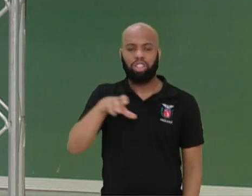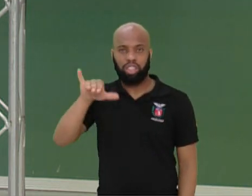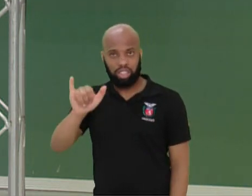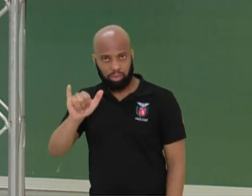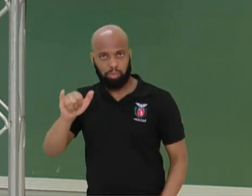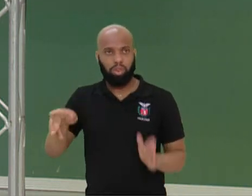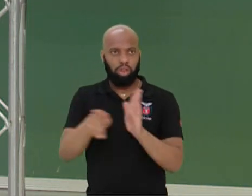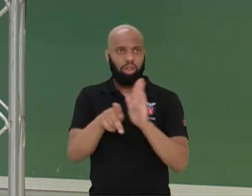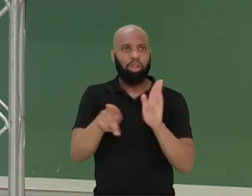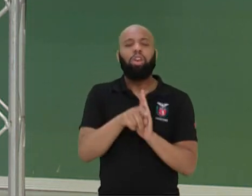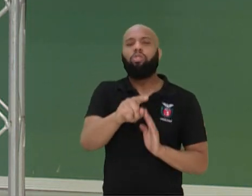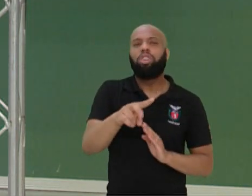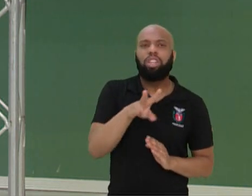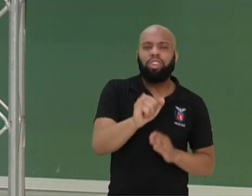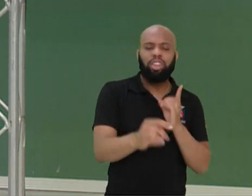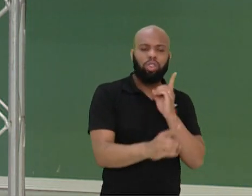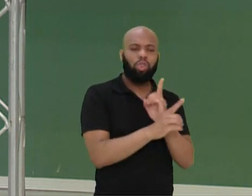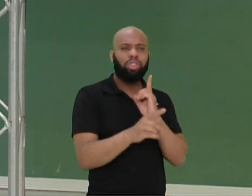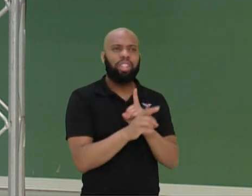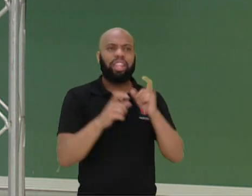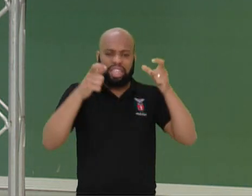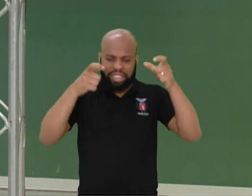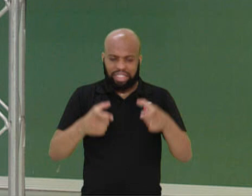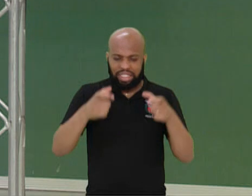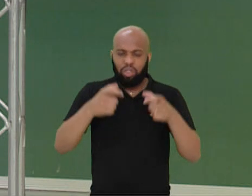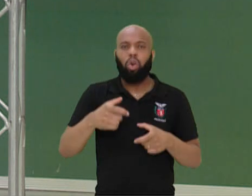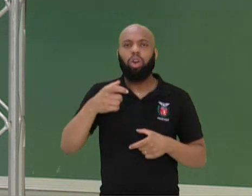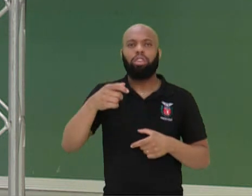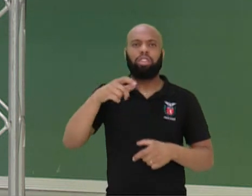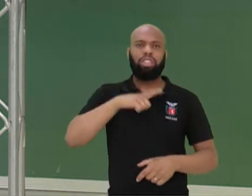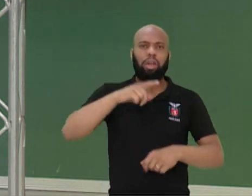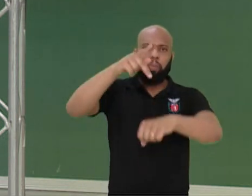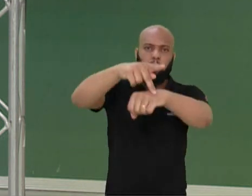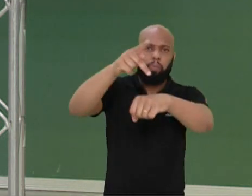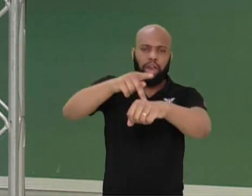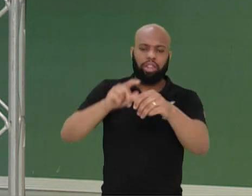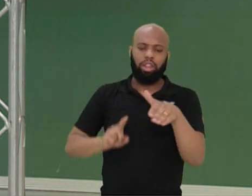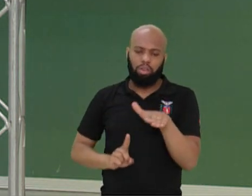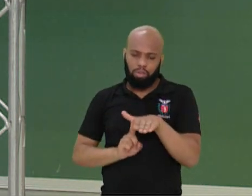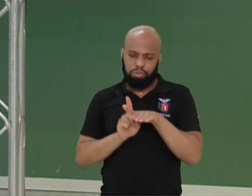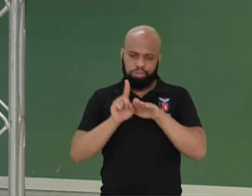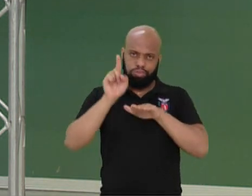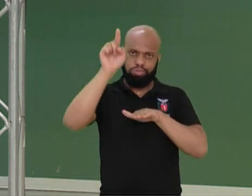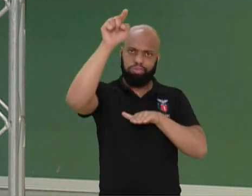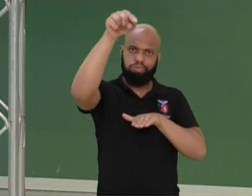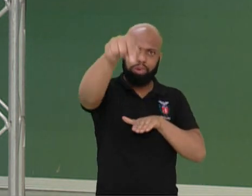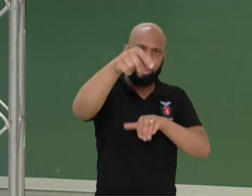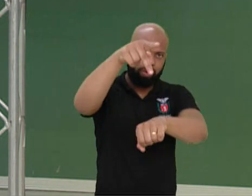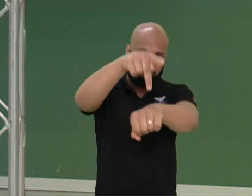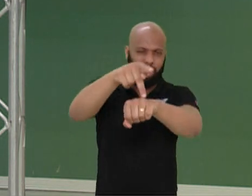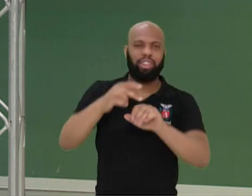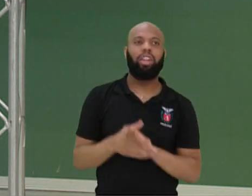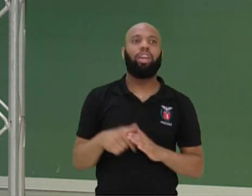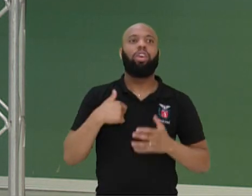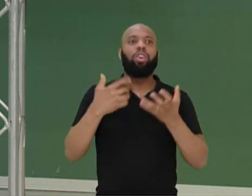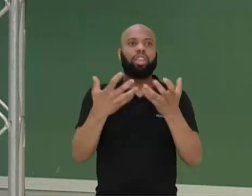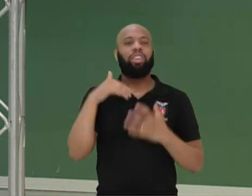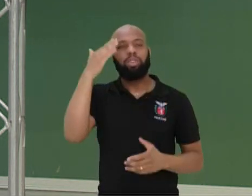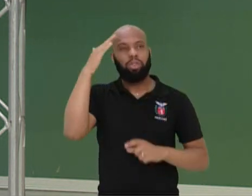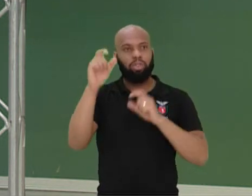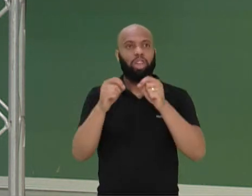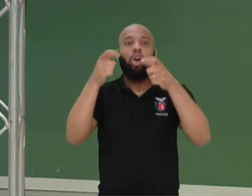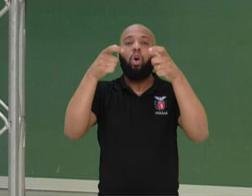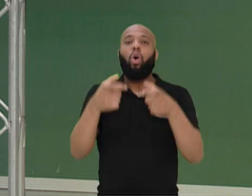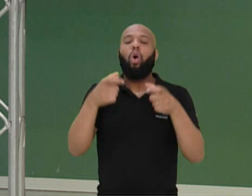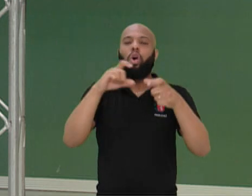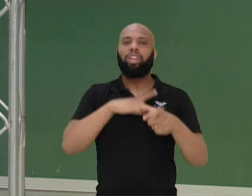y que dão a posição da rocha que o míssil atingiu. Ou seja, eu quero saber isso aqui, ó.